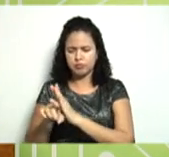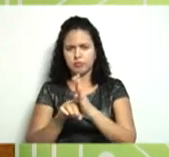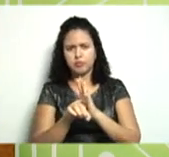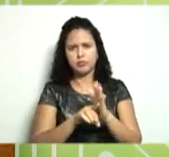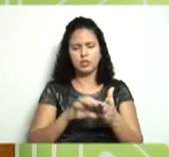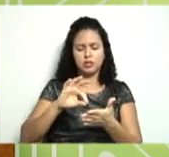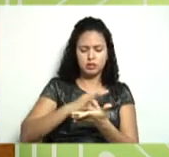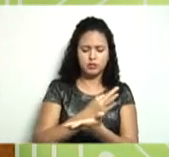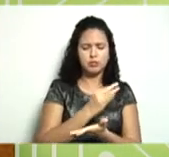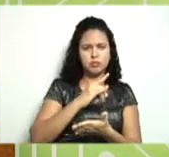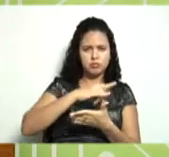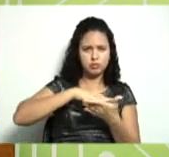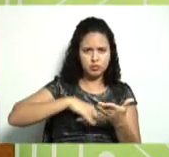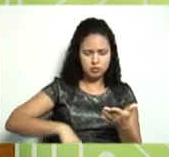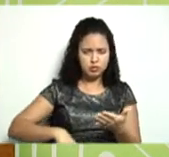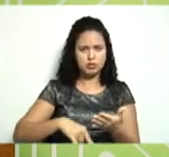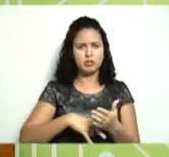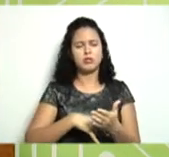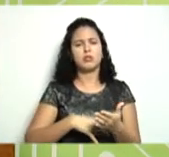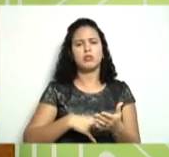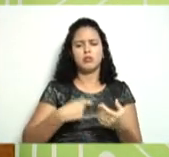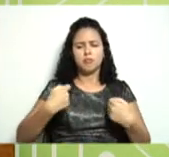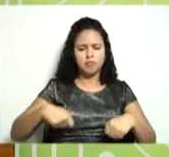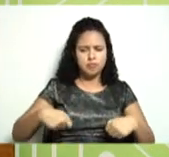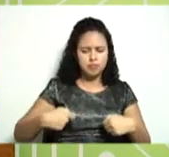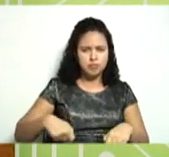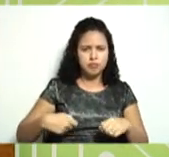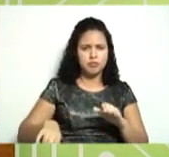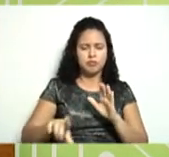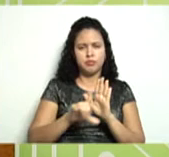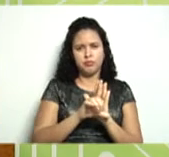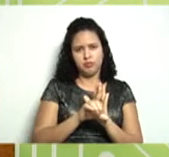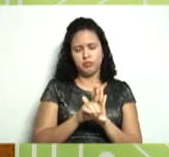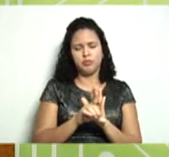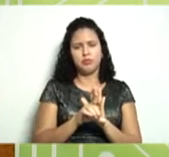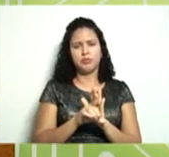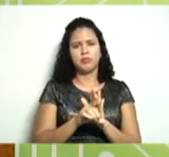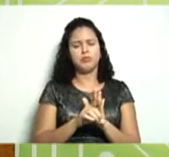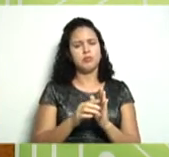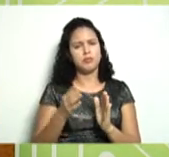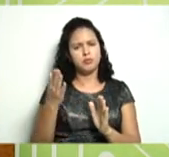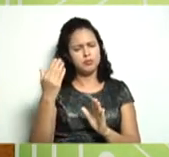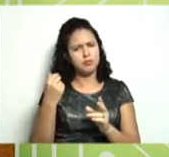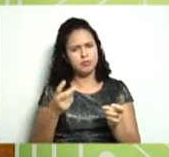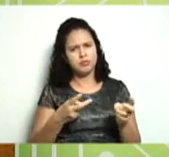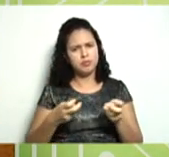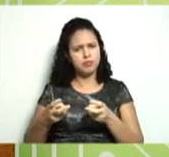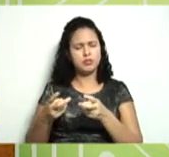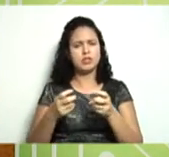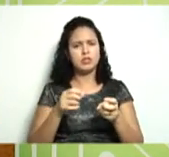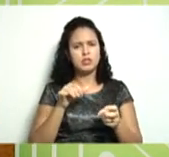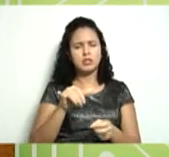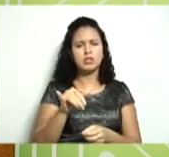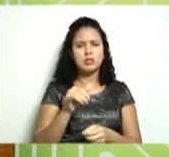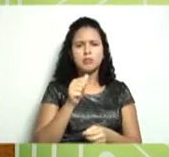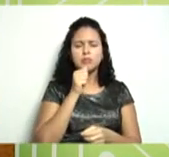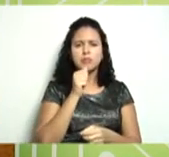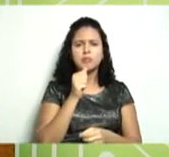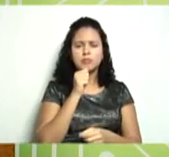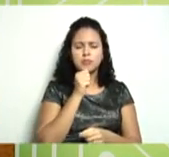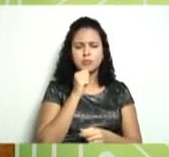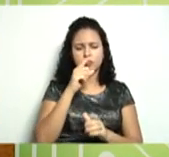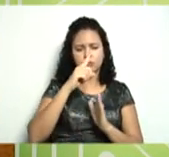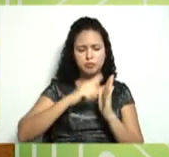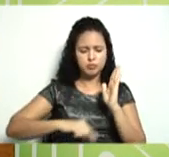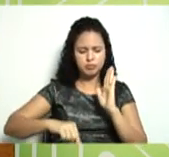assinatura, documentos, as exigências da lei. Porque nós verificamos que se não tiver completo, será nulo o